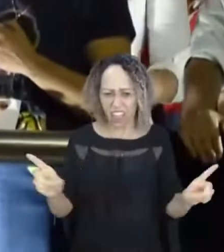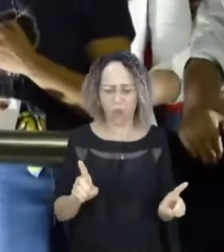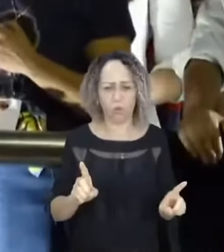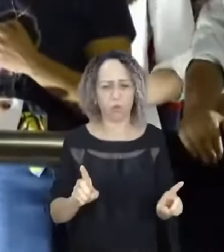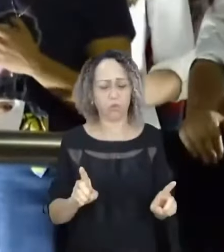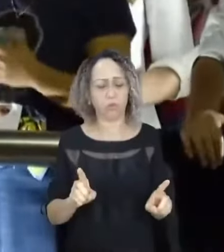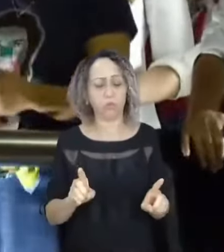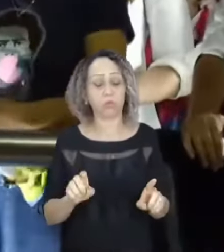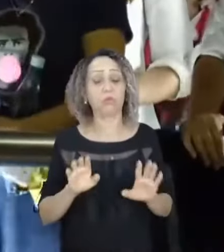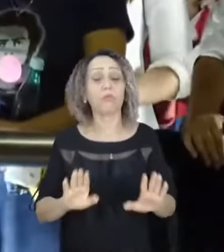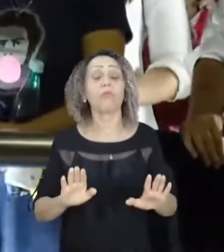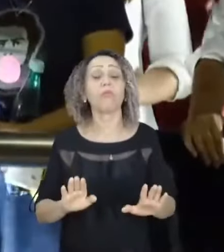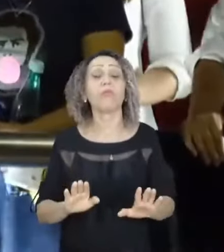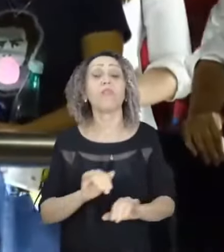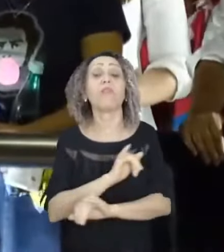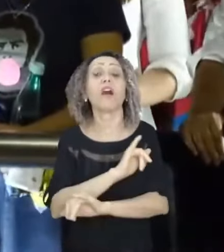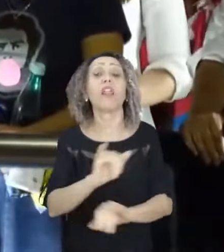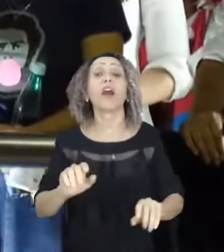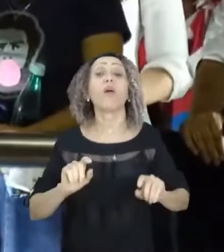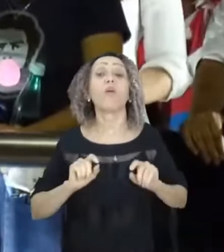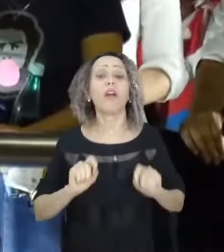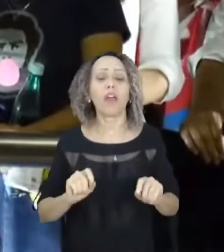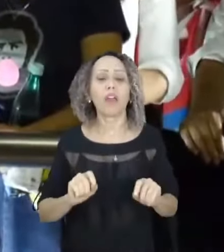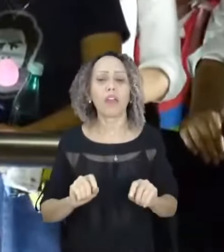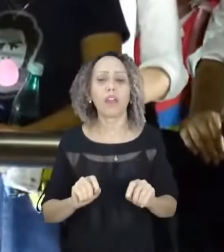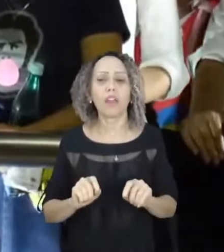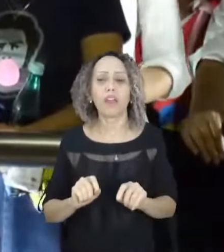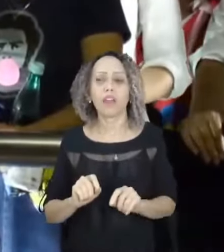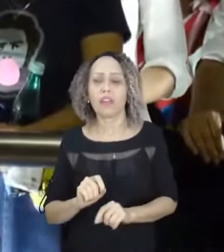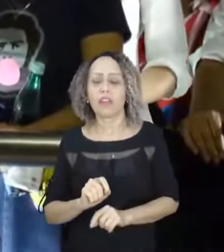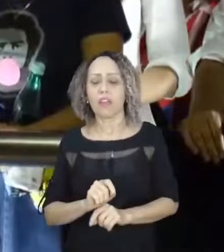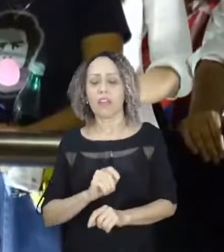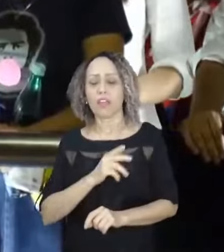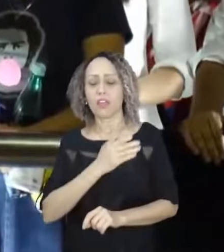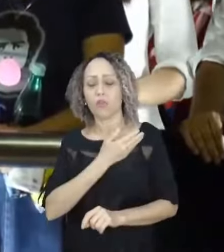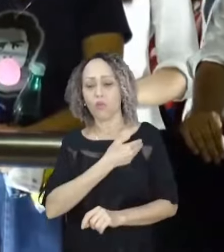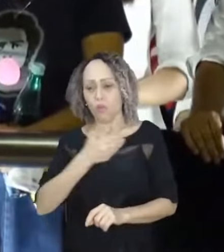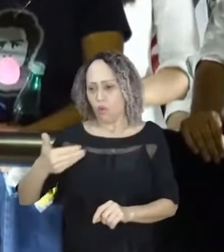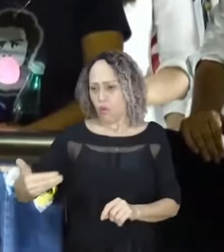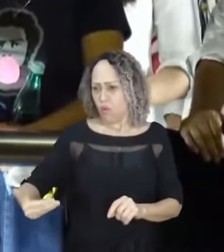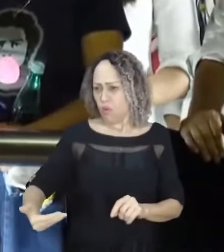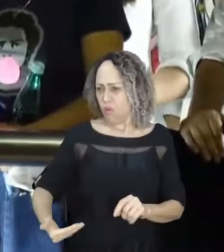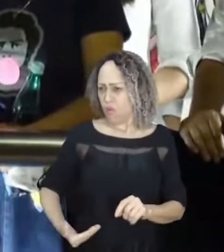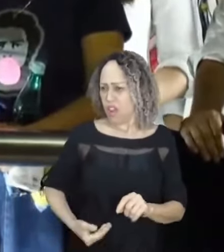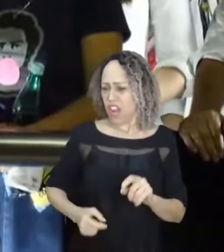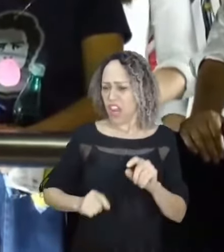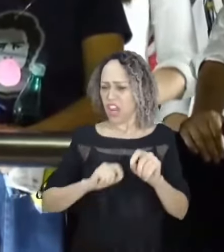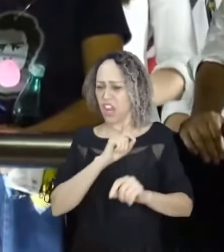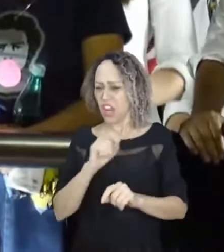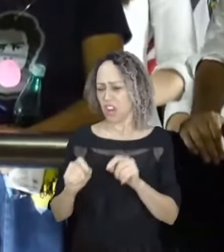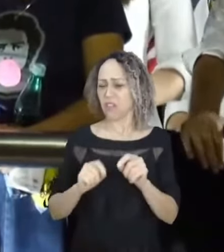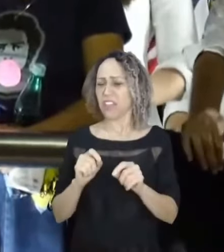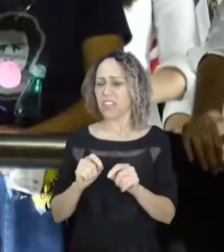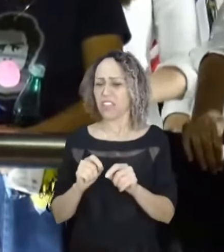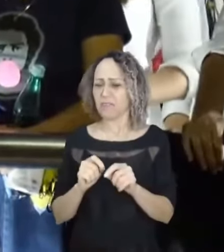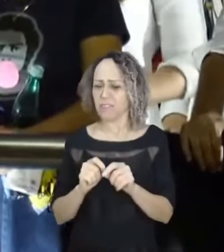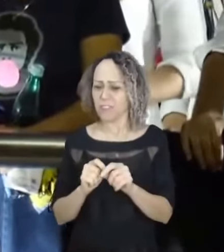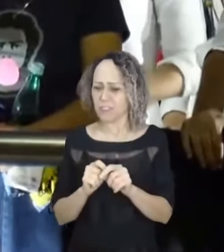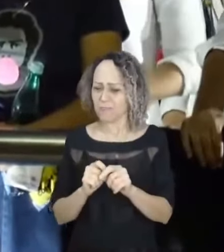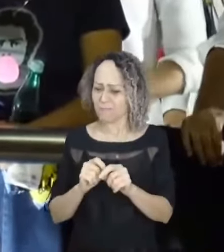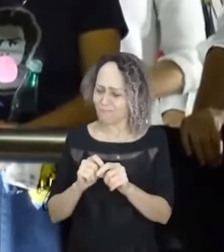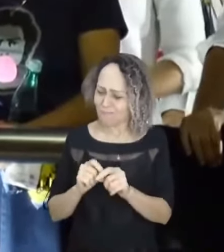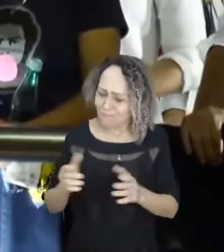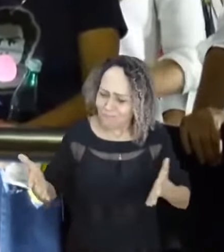nós queremos dizer é que o Estado vai voltar a ser indutor da economia.